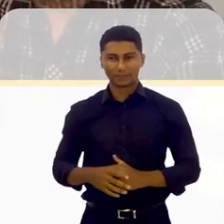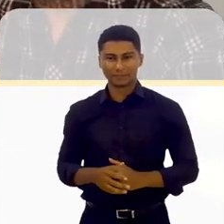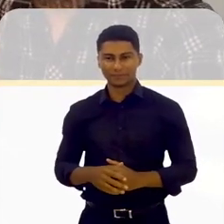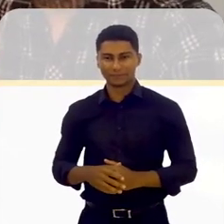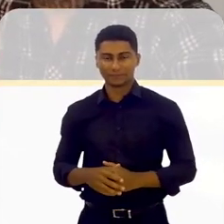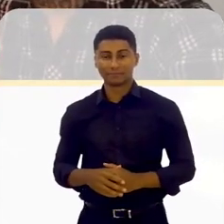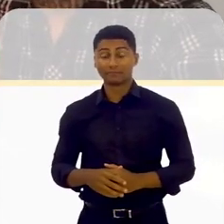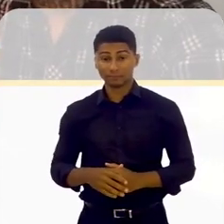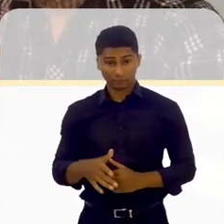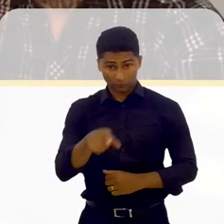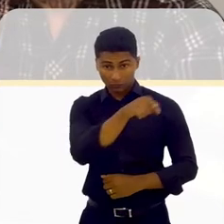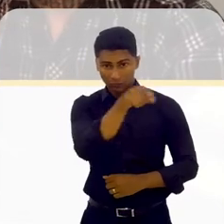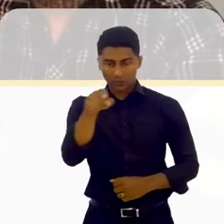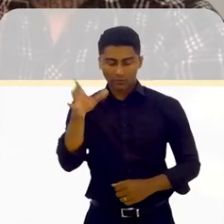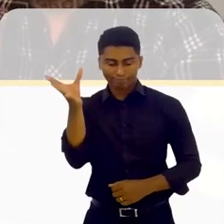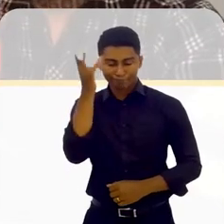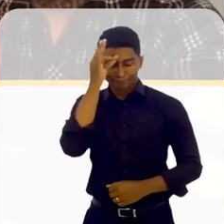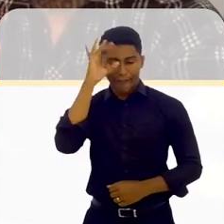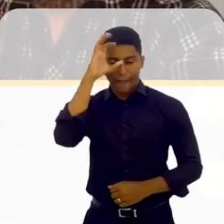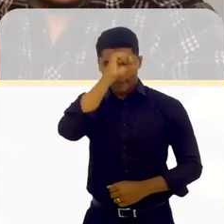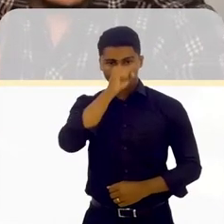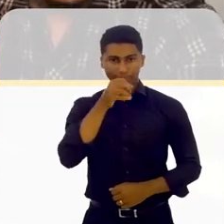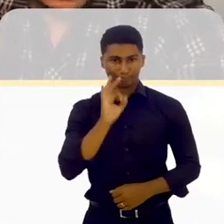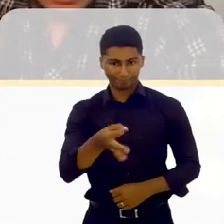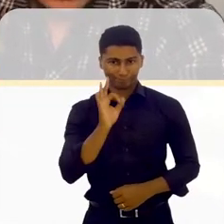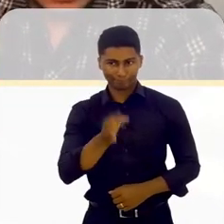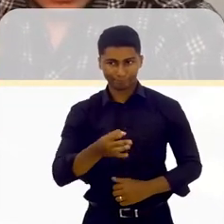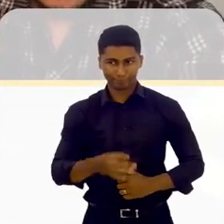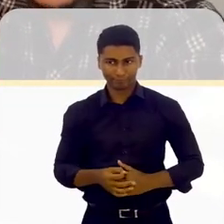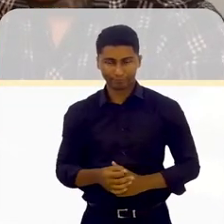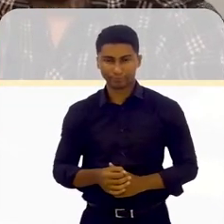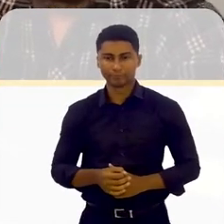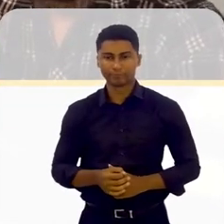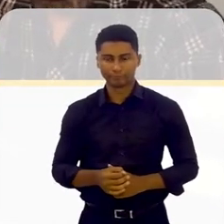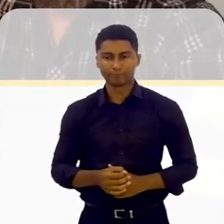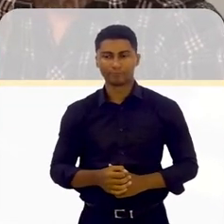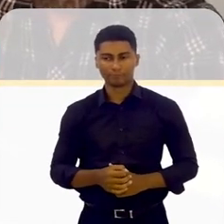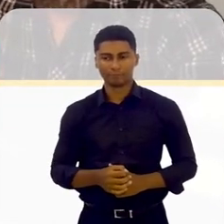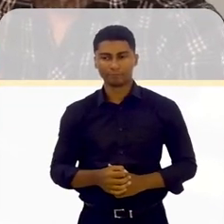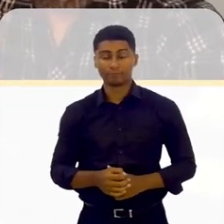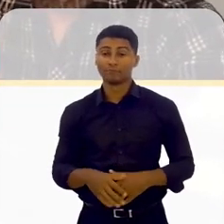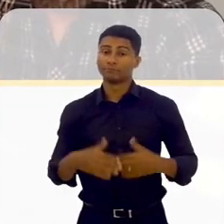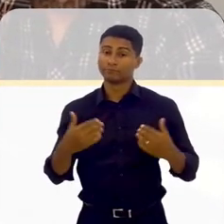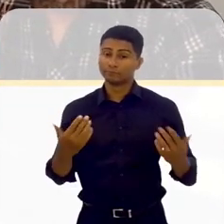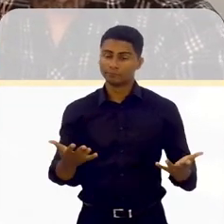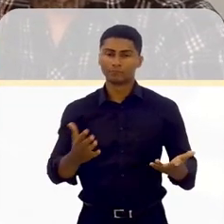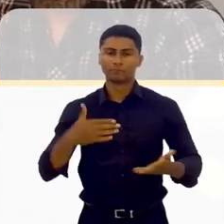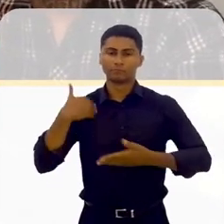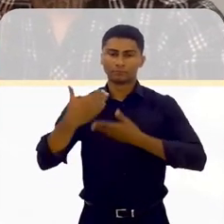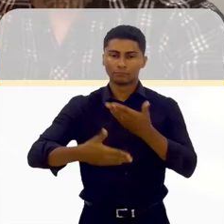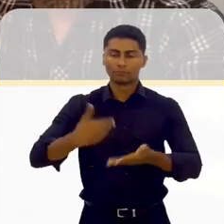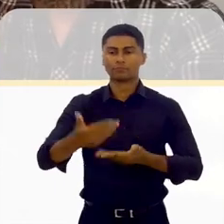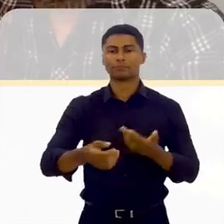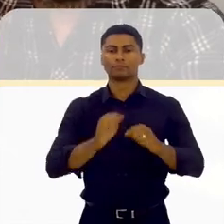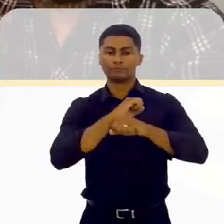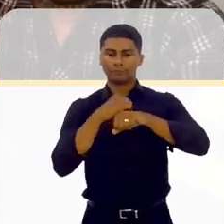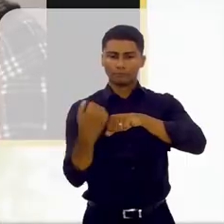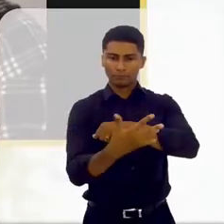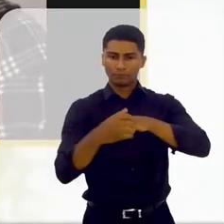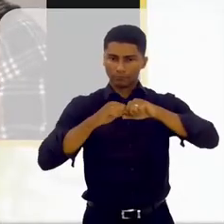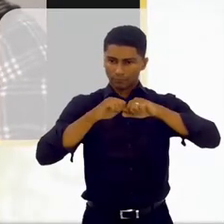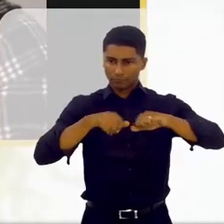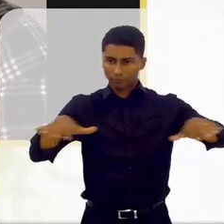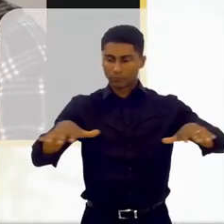ficou como tem, né? aprendizado. Vocês Ficou, não e vão aí. cair mais nessa. Ficou, ficou, e aí a pandemia, e aí eu, né,